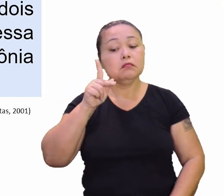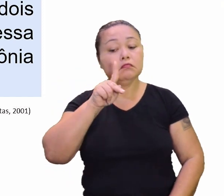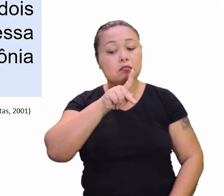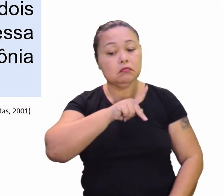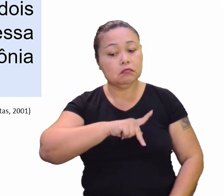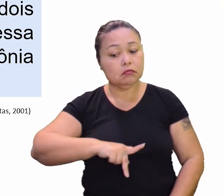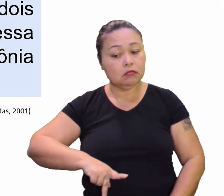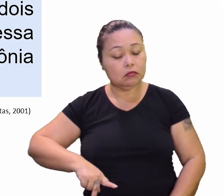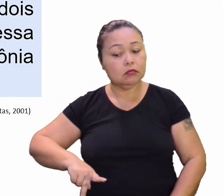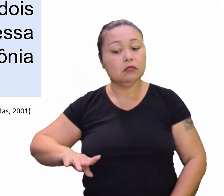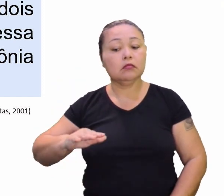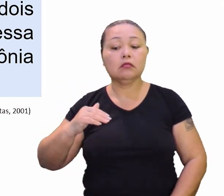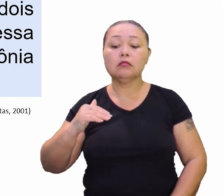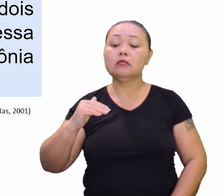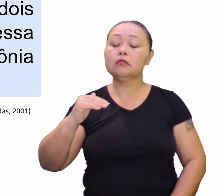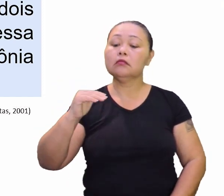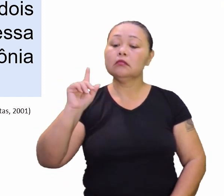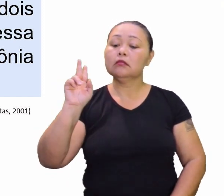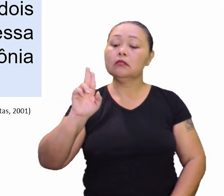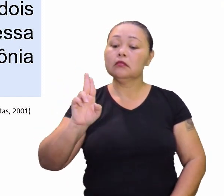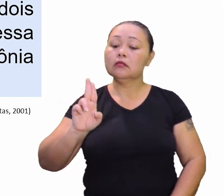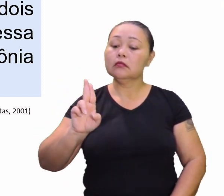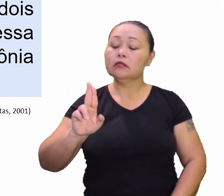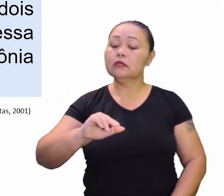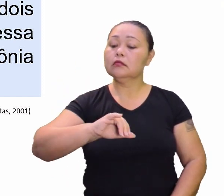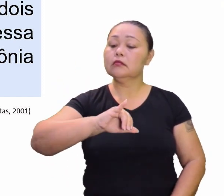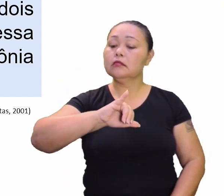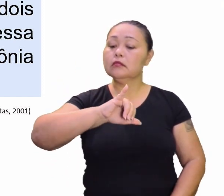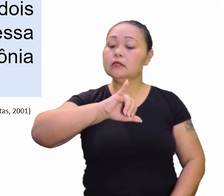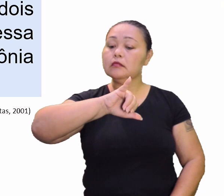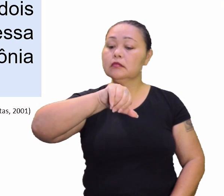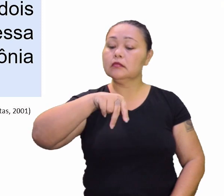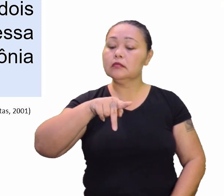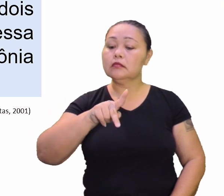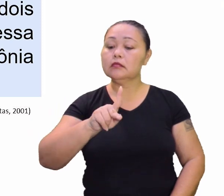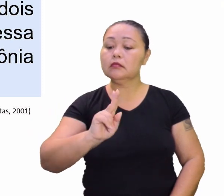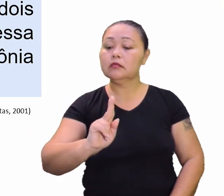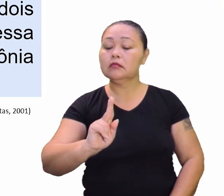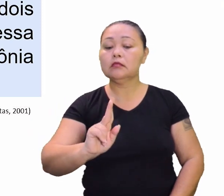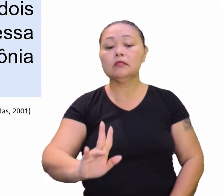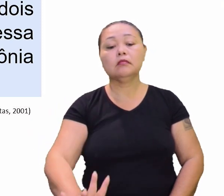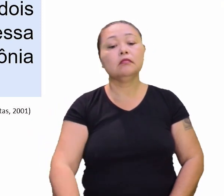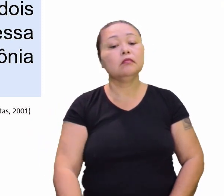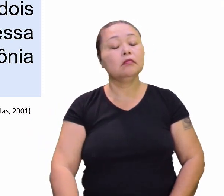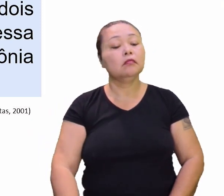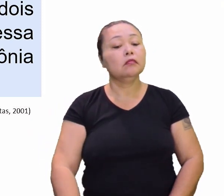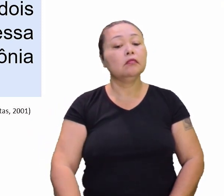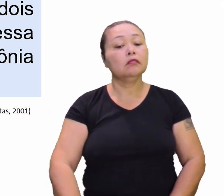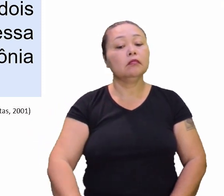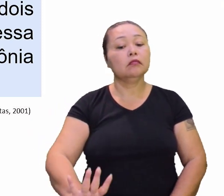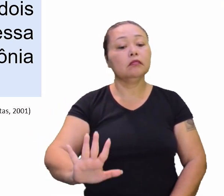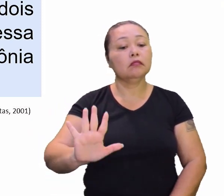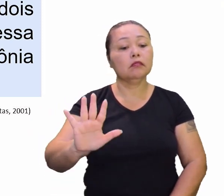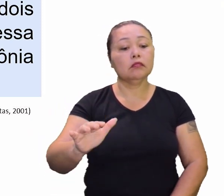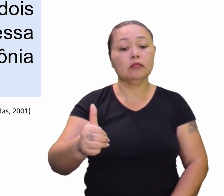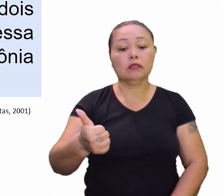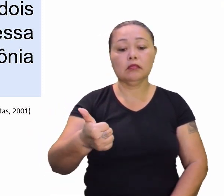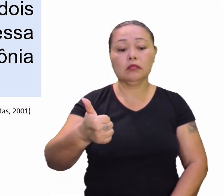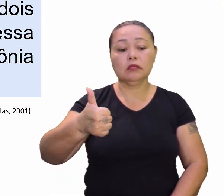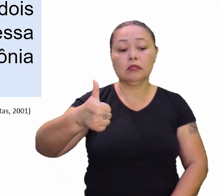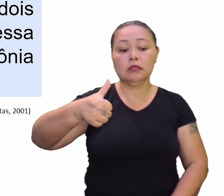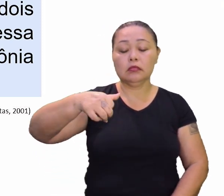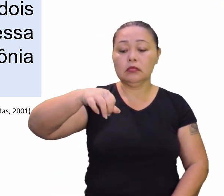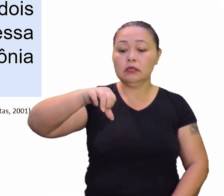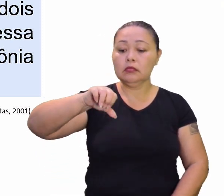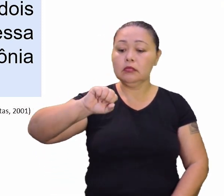grande estadista chamado Juscelino Kubitschek. Muito bem. E em 1981, nós